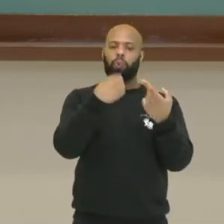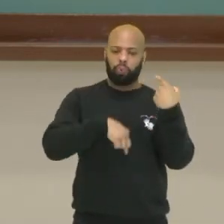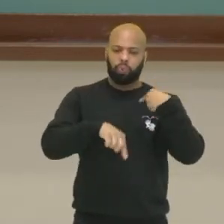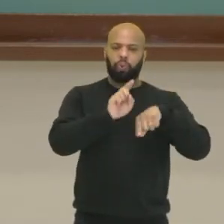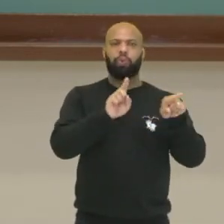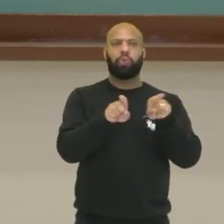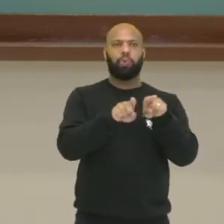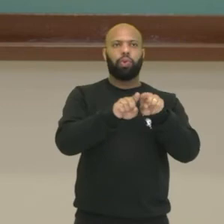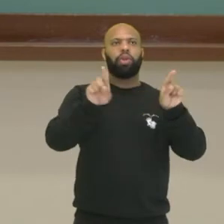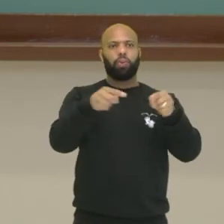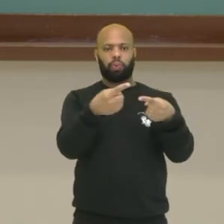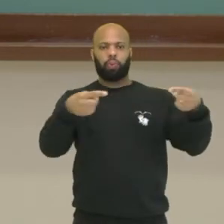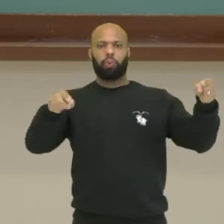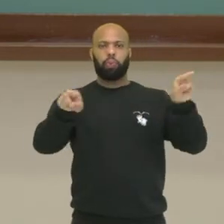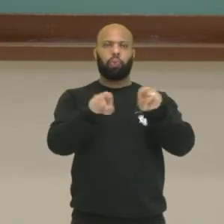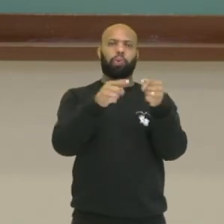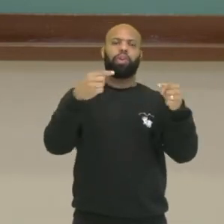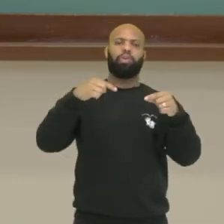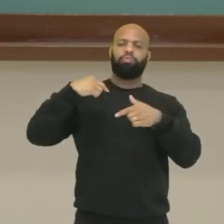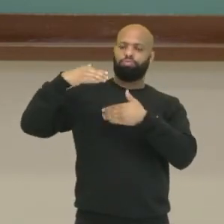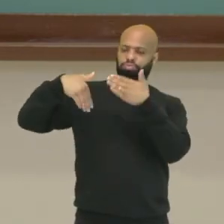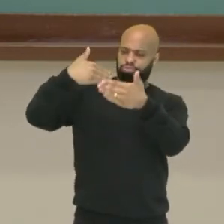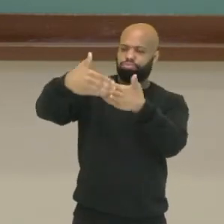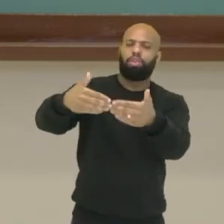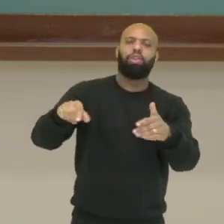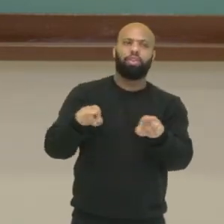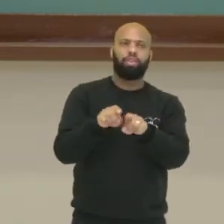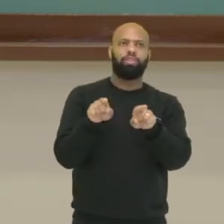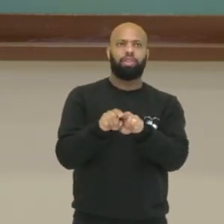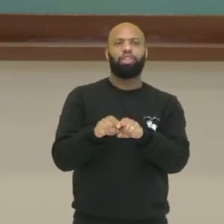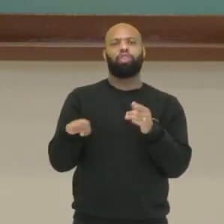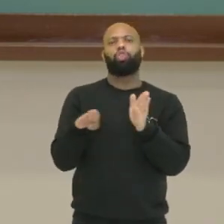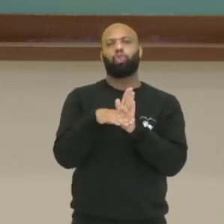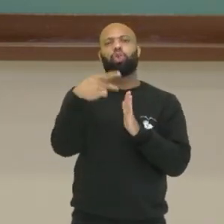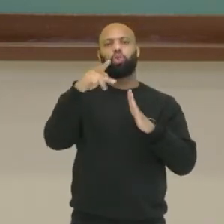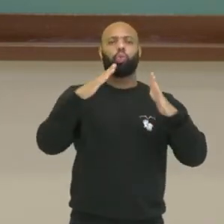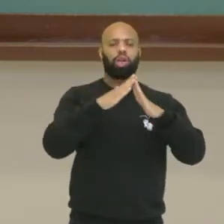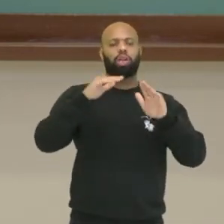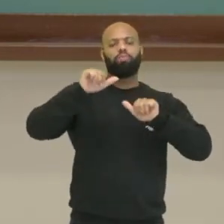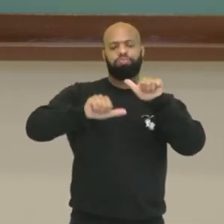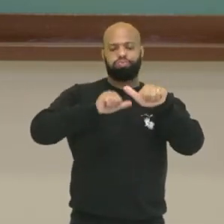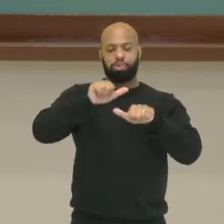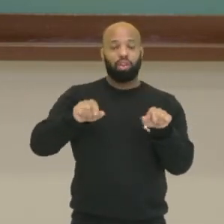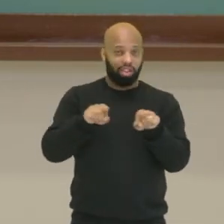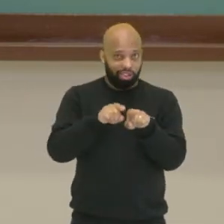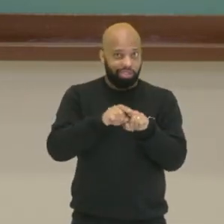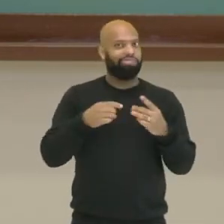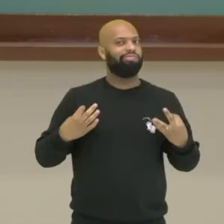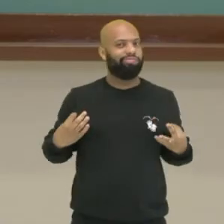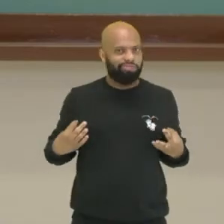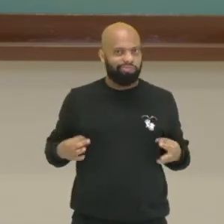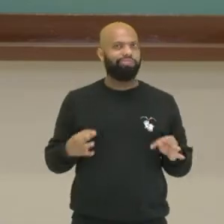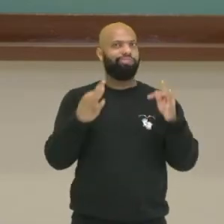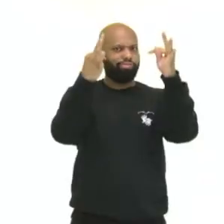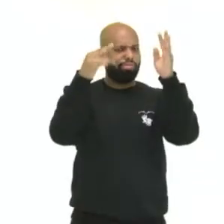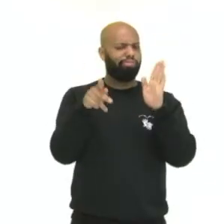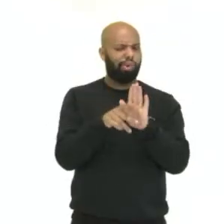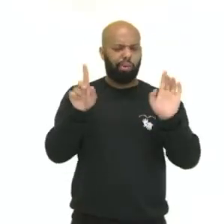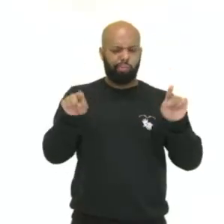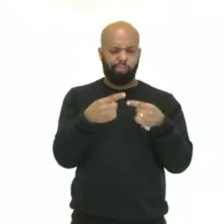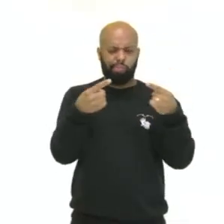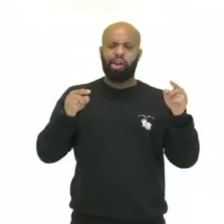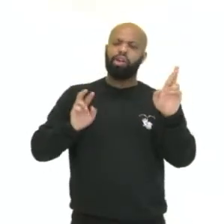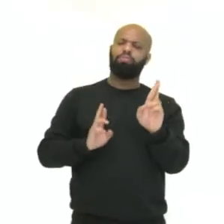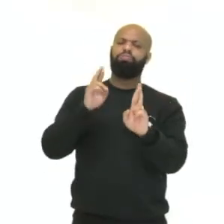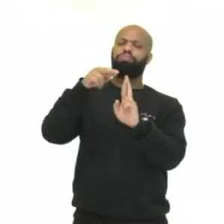a música, a transmissão da música até a sua casa foi mudando. A tecnologia na música se refere a